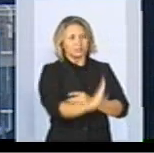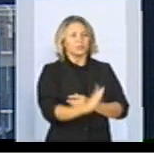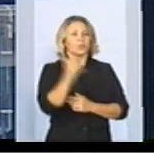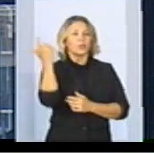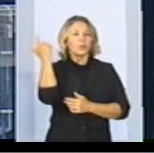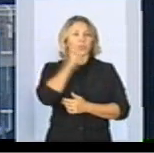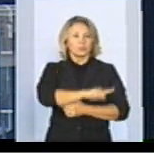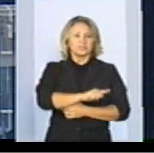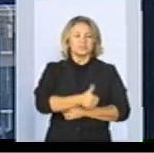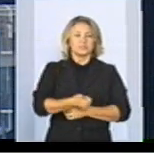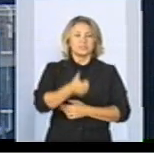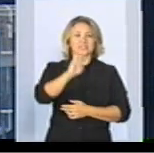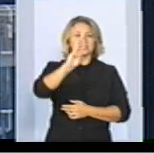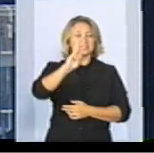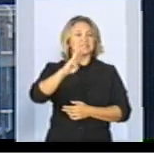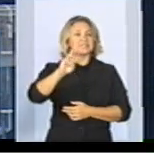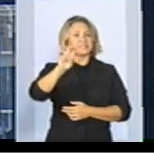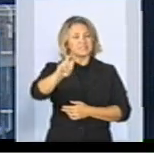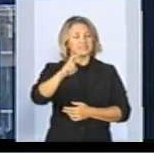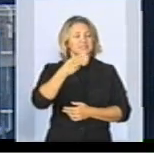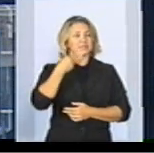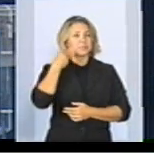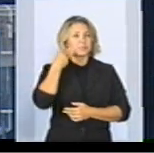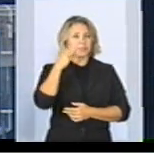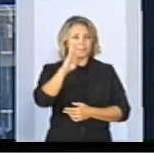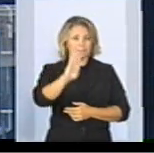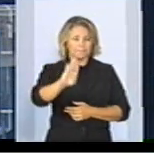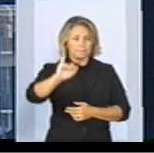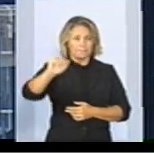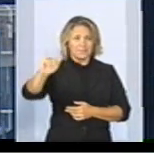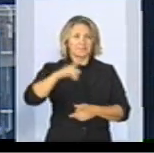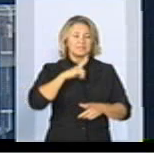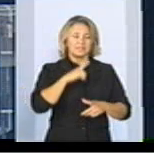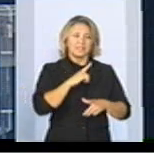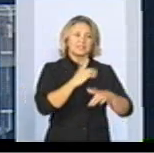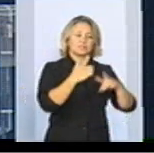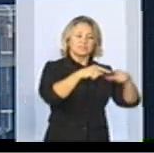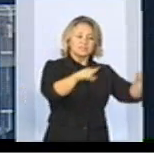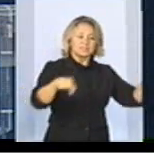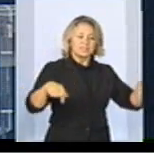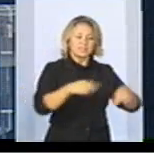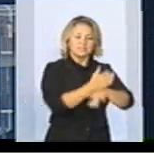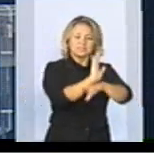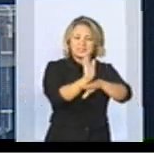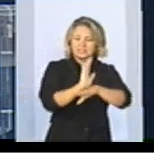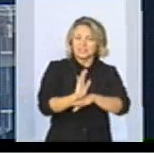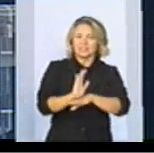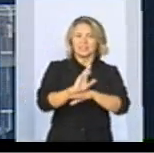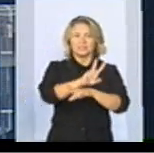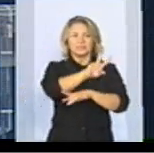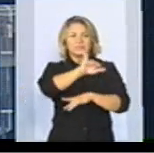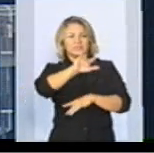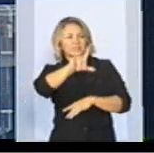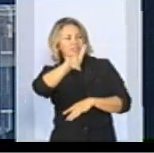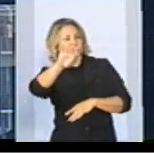em 2010, dados mais recentes que a gente tem, incluindo salas de cinema, vídeo, doméstico, TV por assinatura e TV aberta.